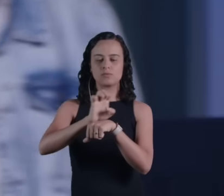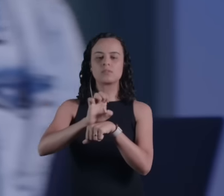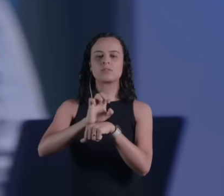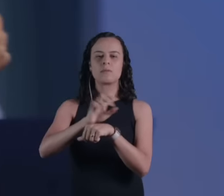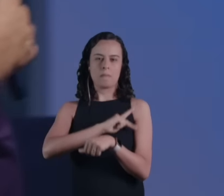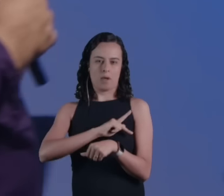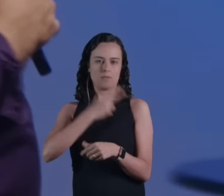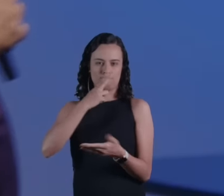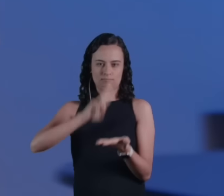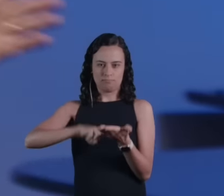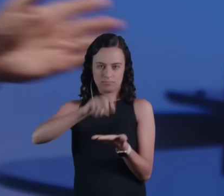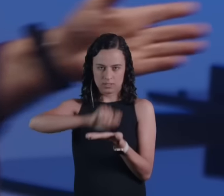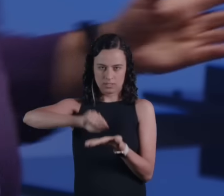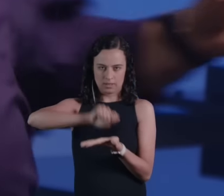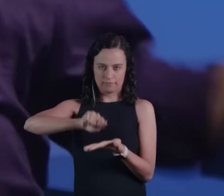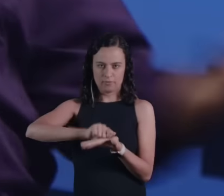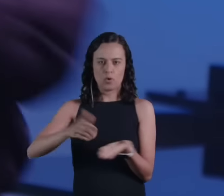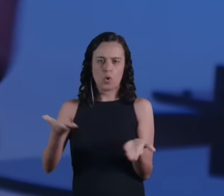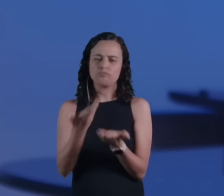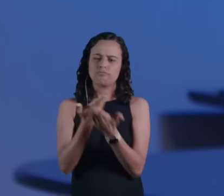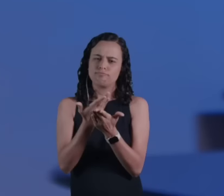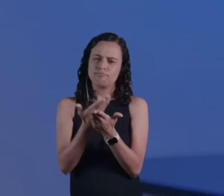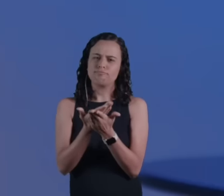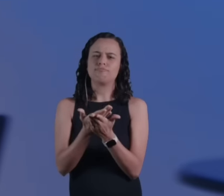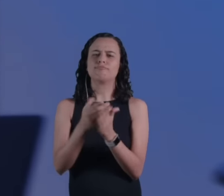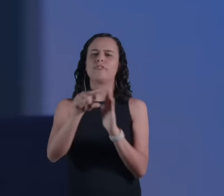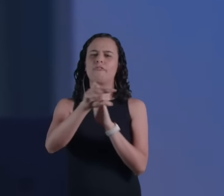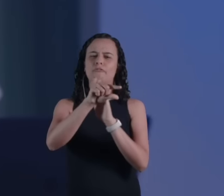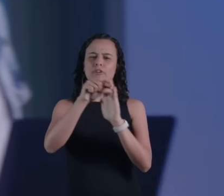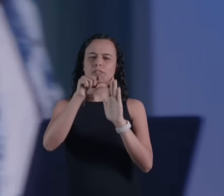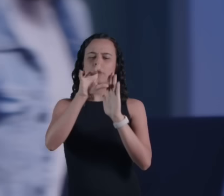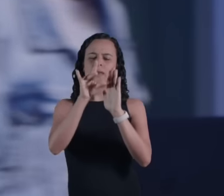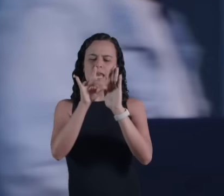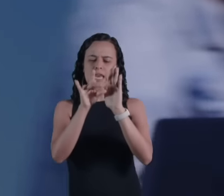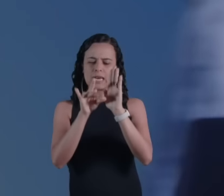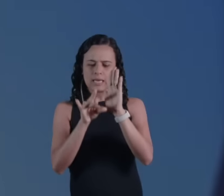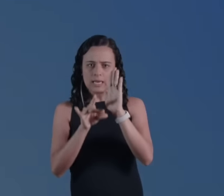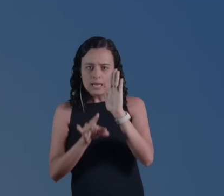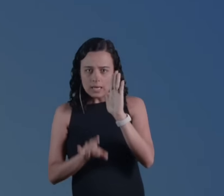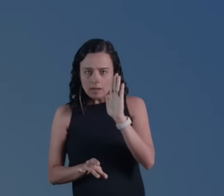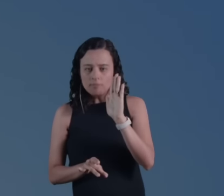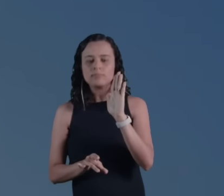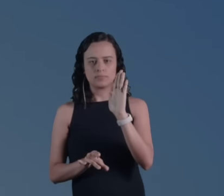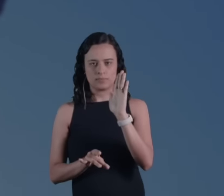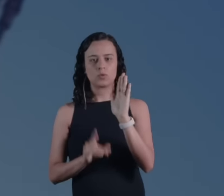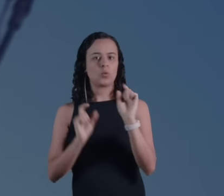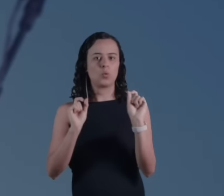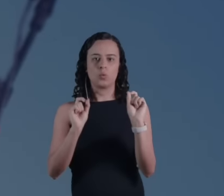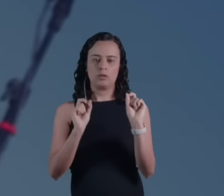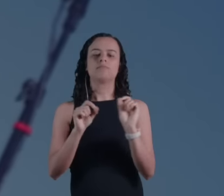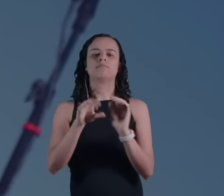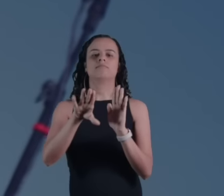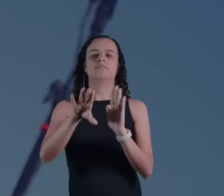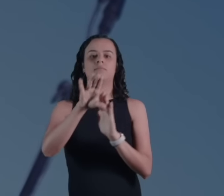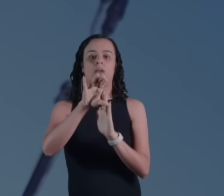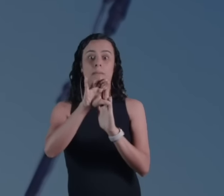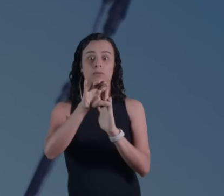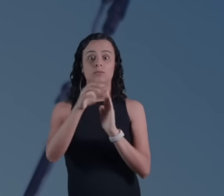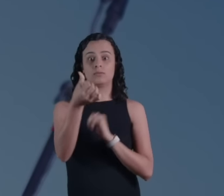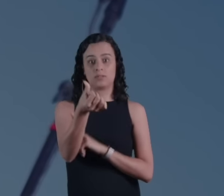Portanto, nós vamos falar de todos os versículos desta carta, que tem 6 capítulos.